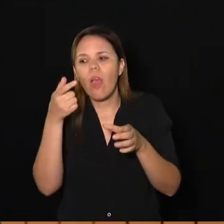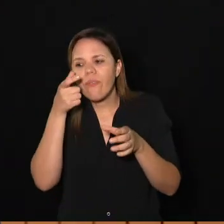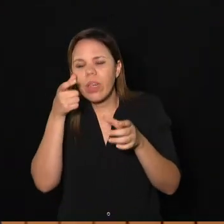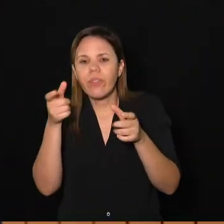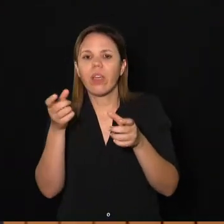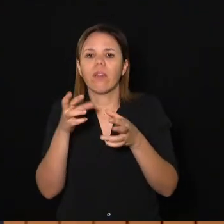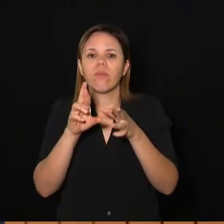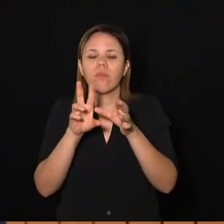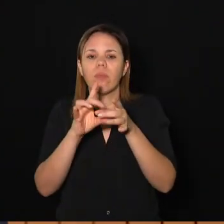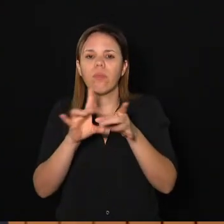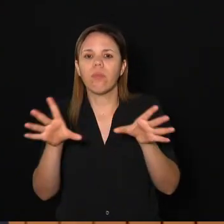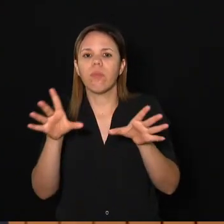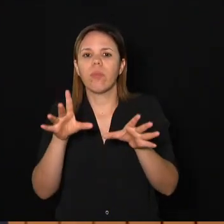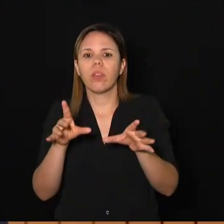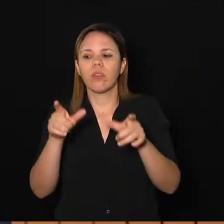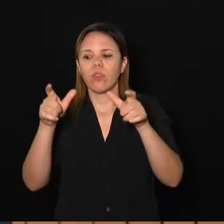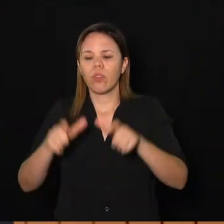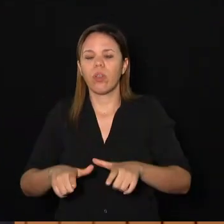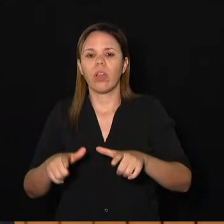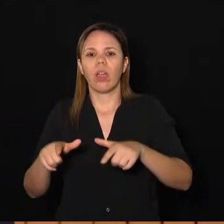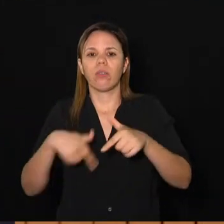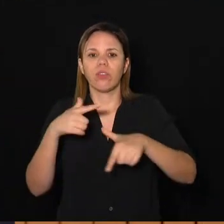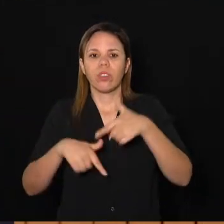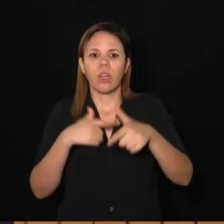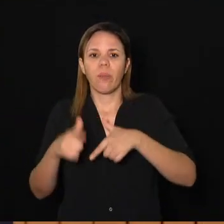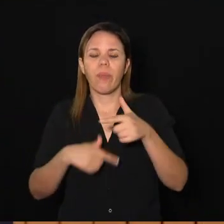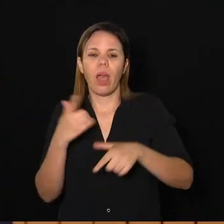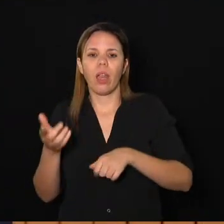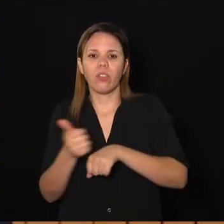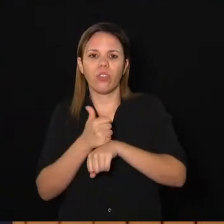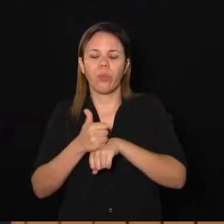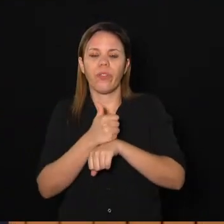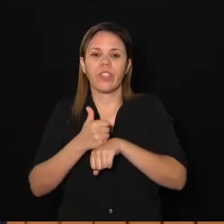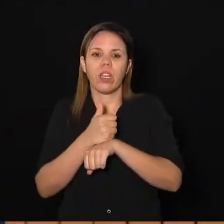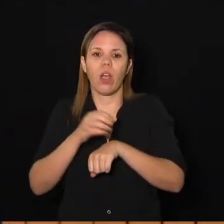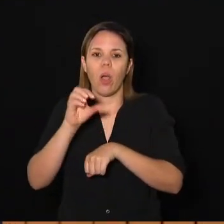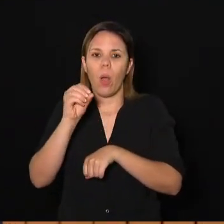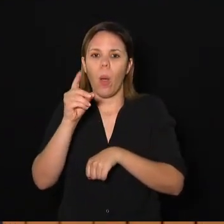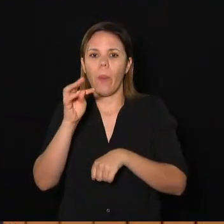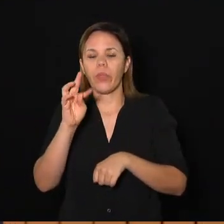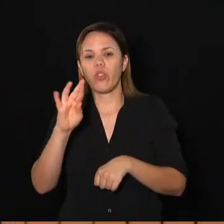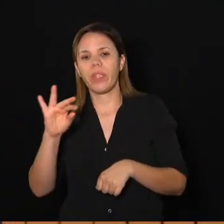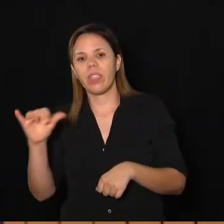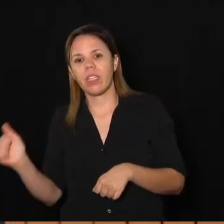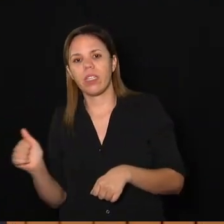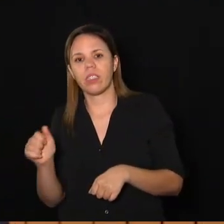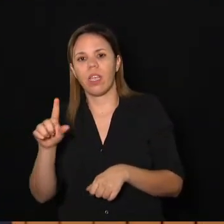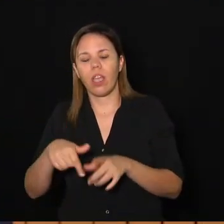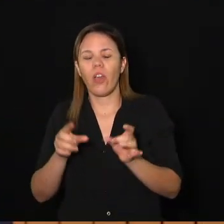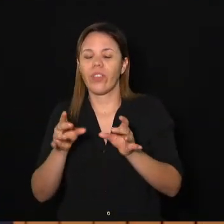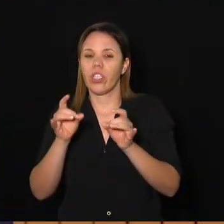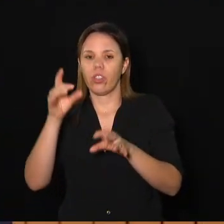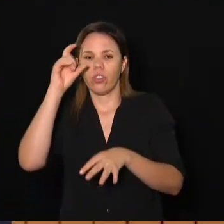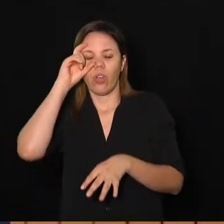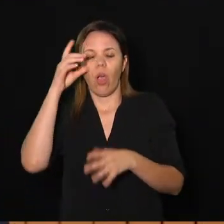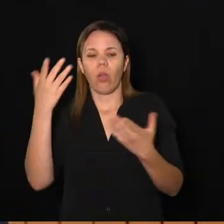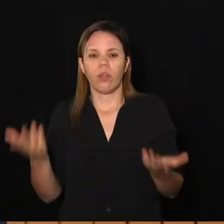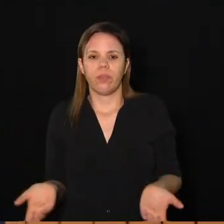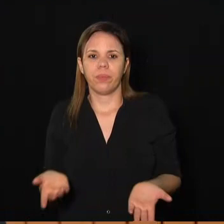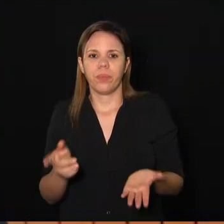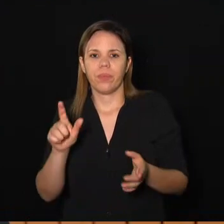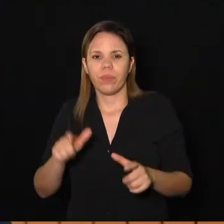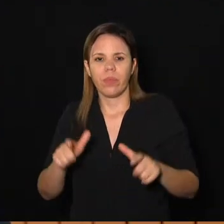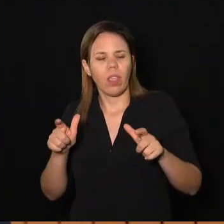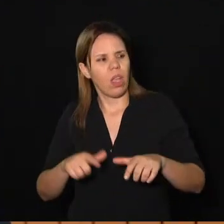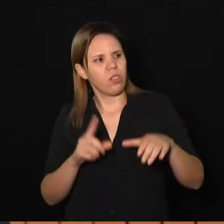sanitário para o local de trabalho do optometrista e aqui a gente pode criar outros nomes é autodenominado gabinete que seja é autodenominado consultório